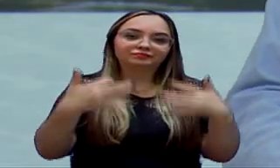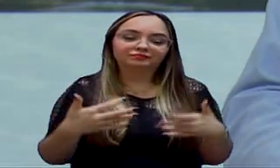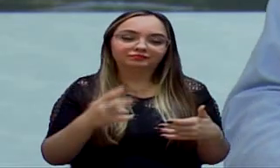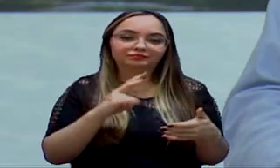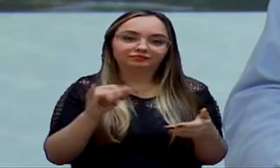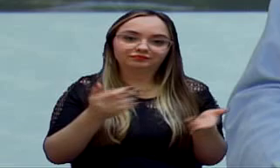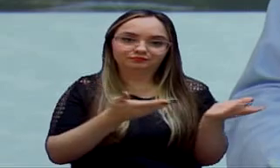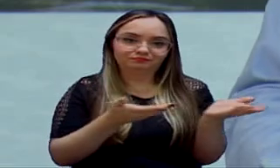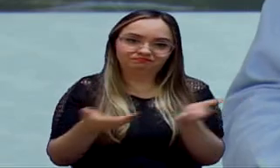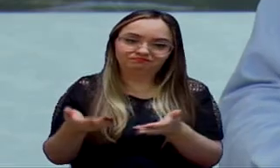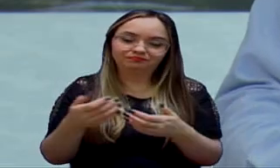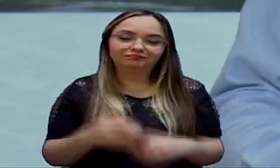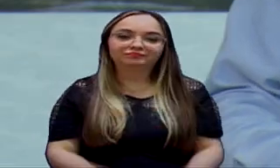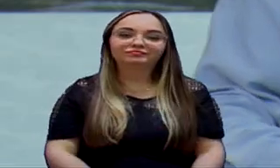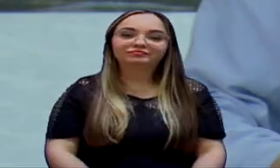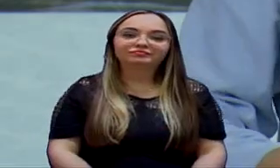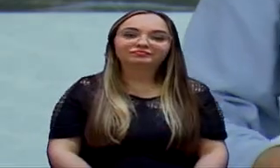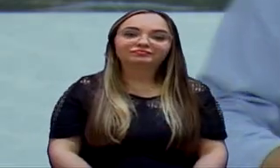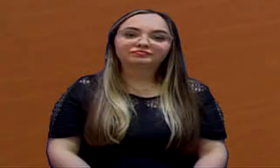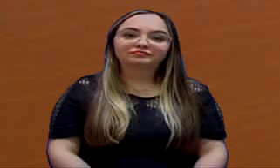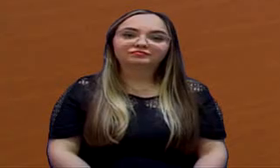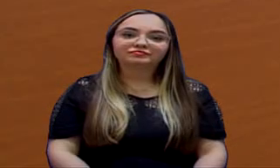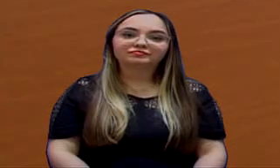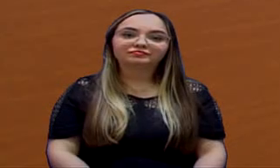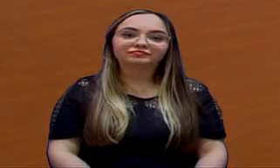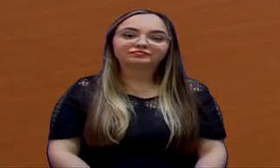será os trabalhos desta audiência